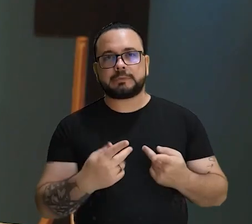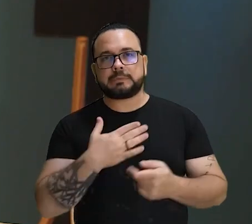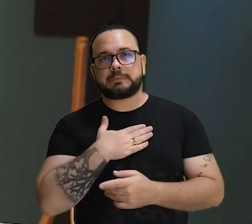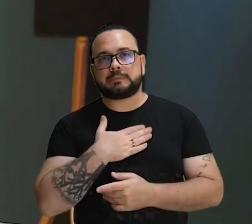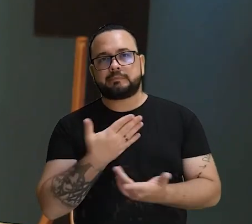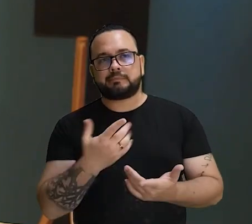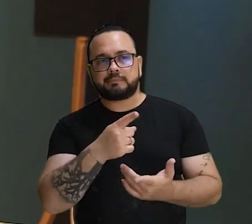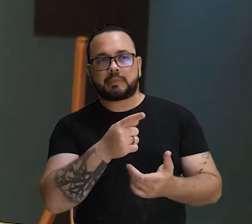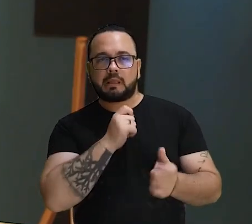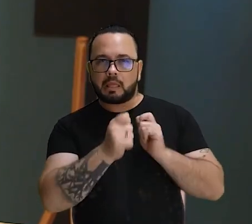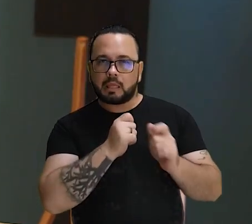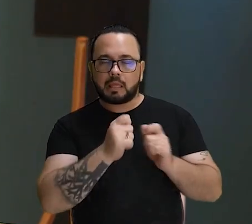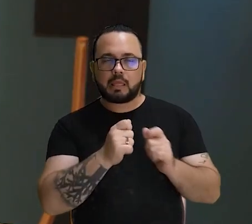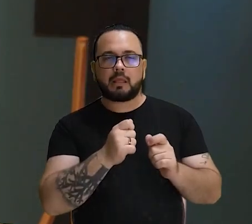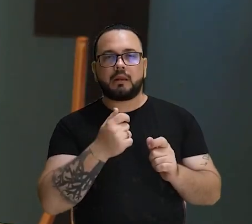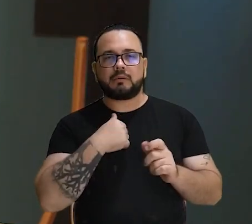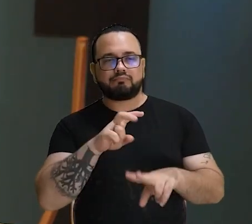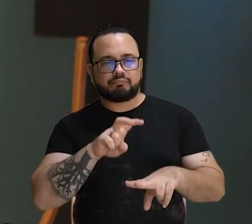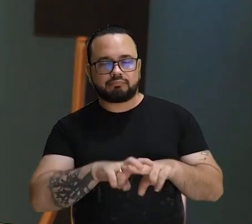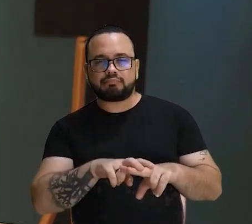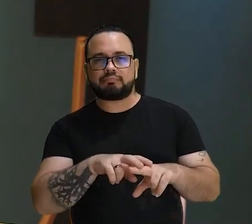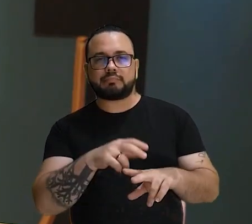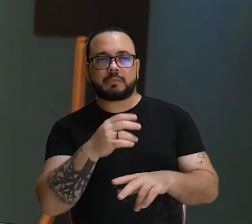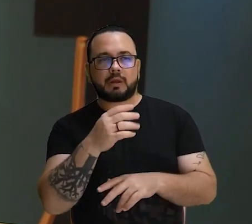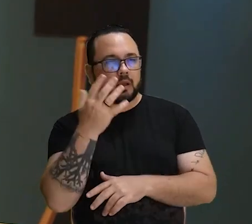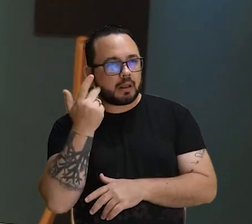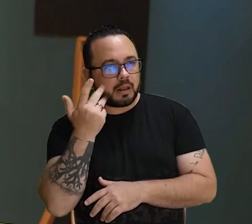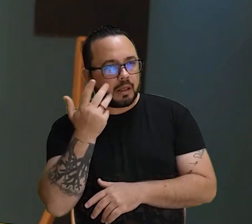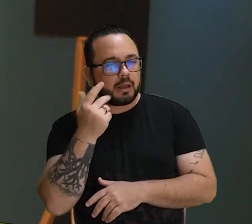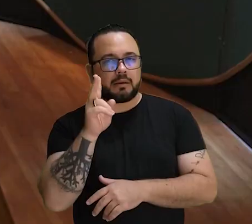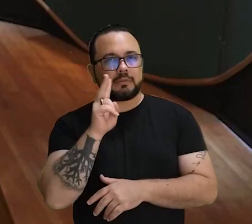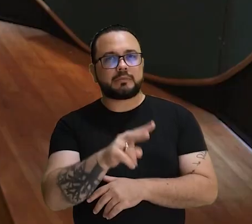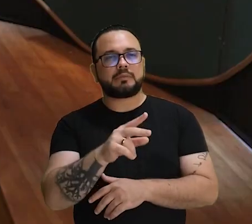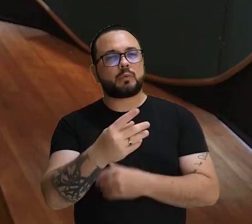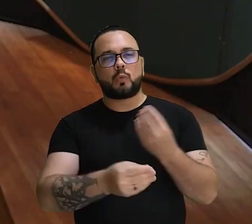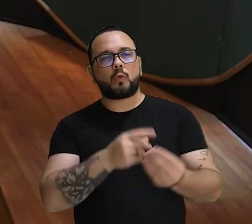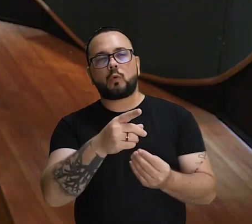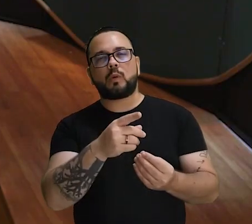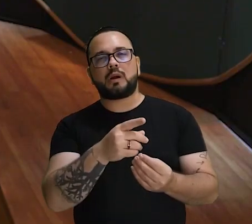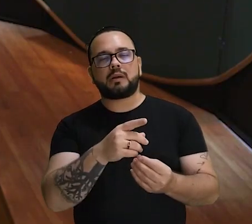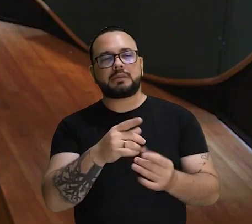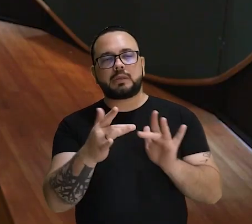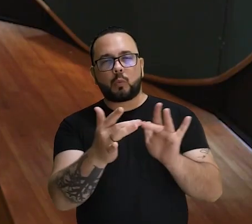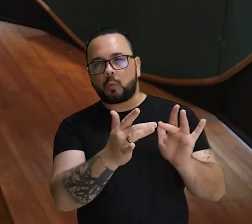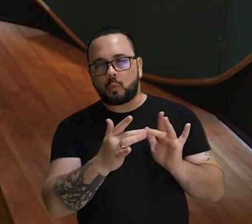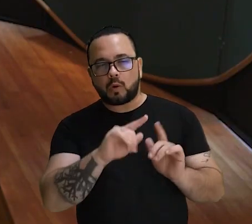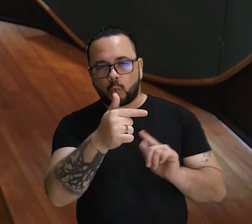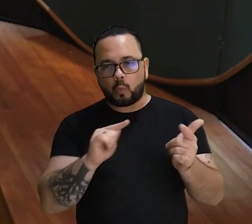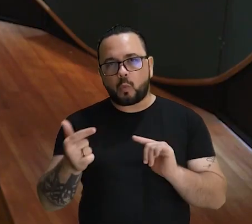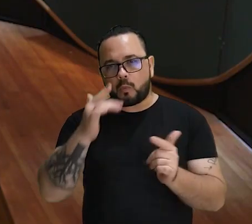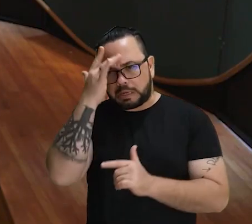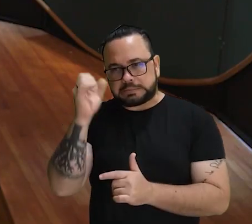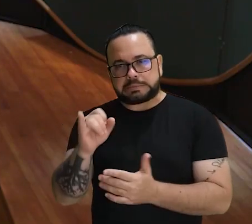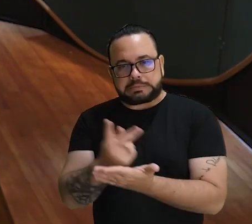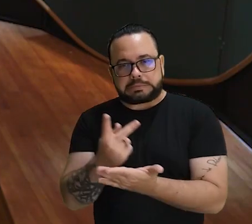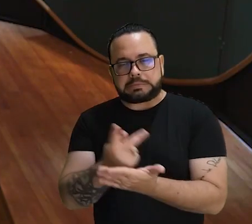Então, pra mim, eu sempre que ele ia dar entrevista, eu ficava no camarim pra ouvir. Então, eu fui observando como é que ele tratava as pessoas, quando as coisas davam errado.